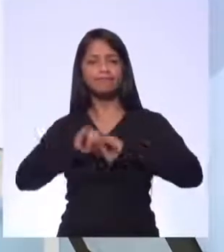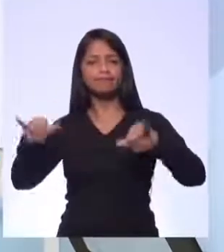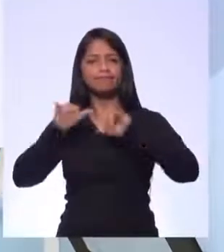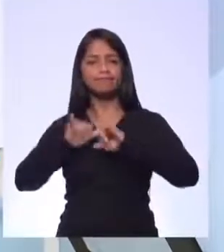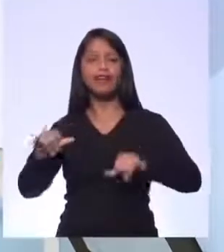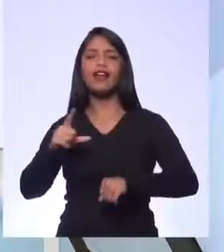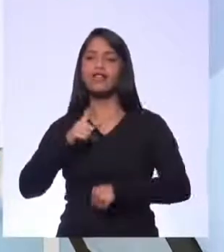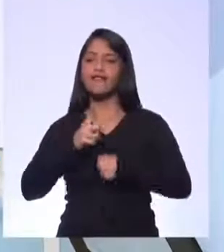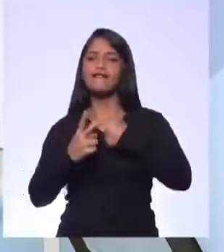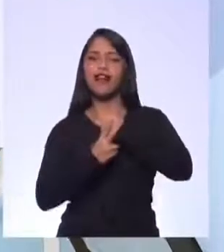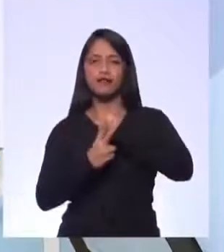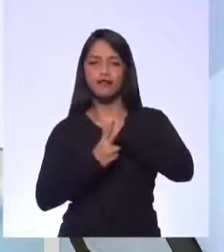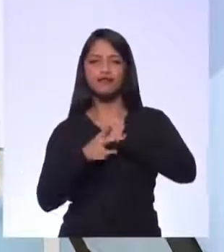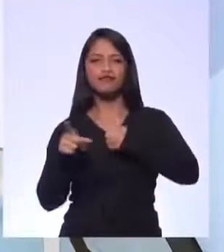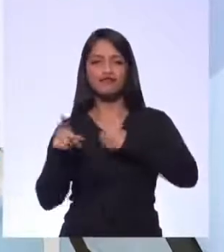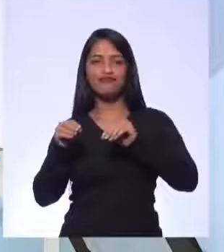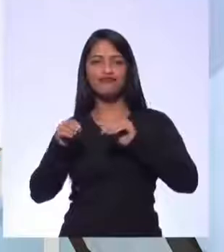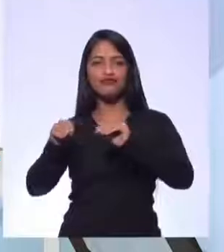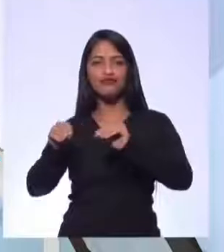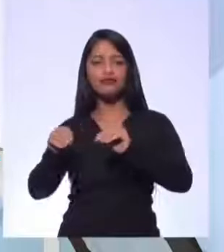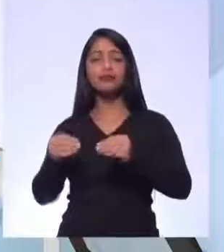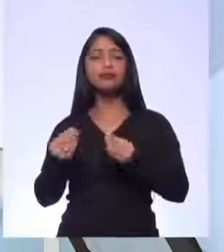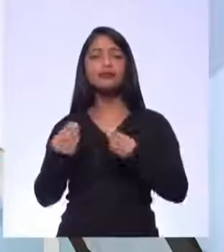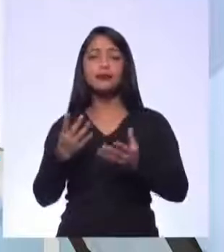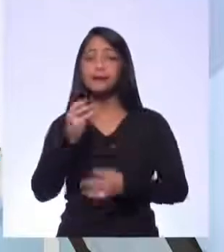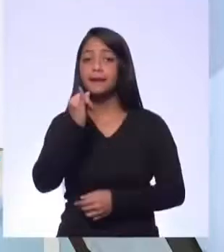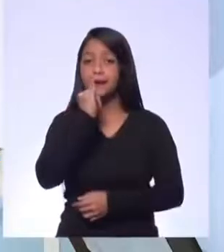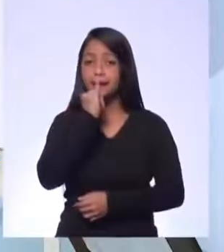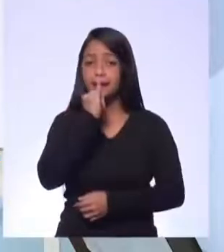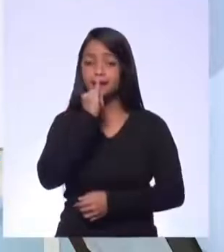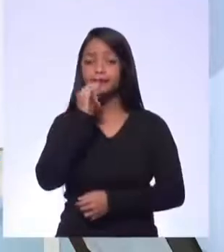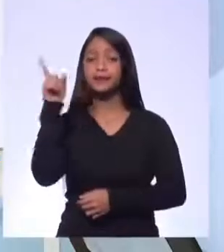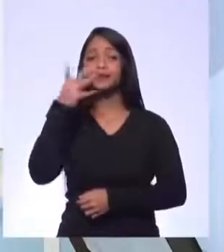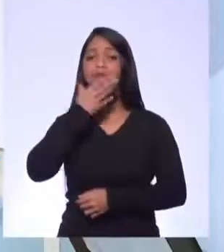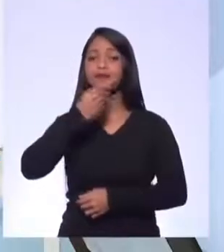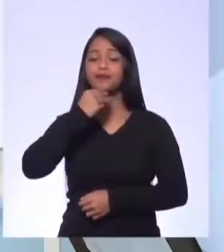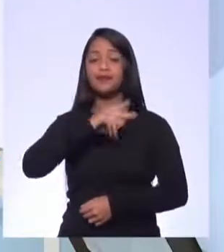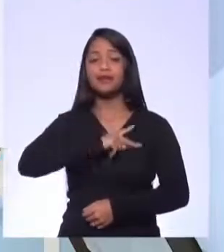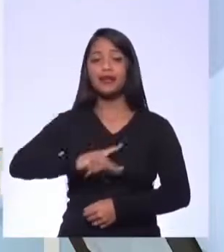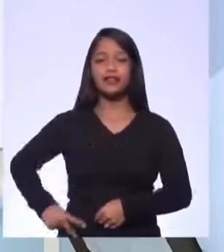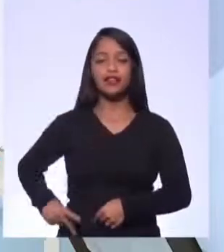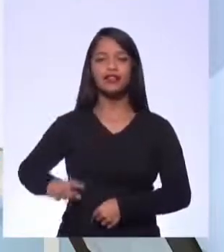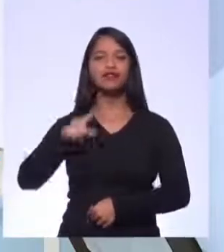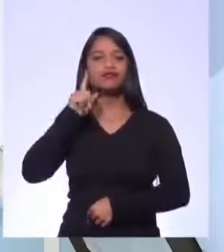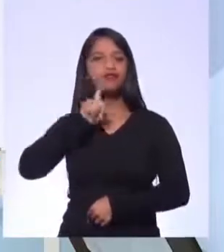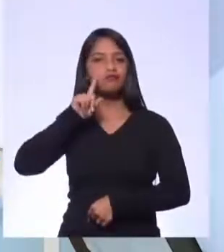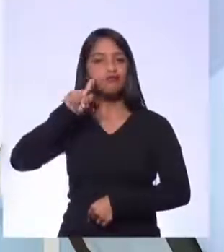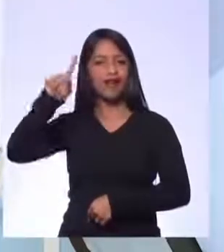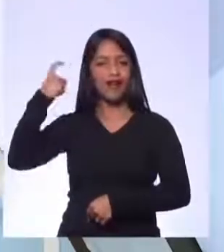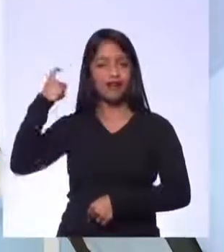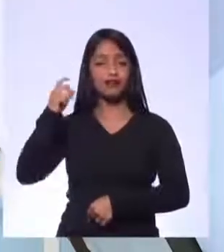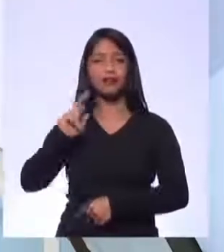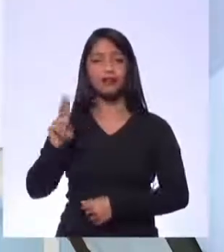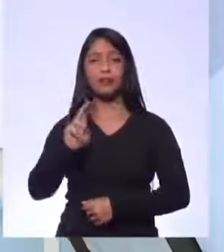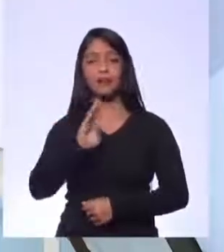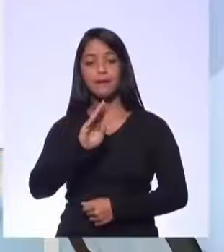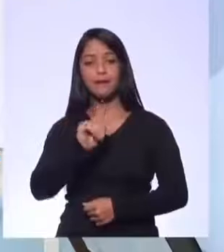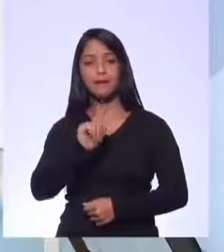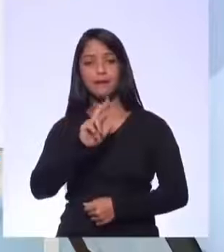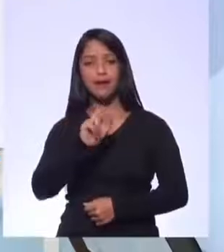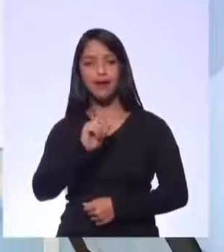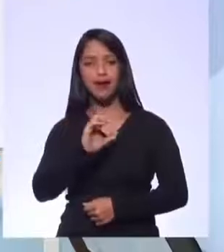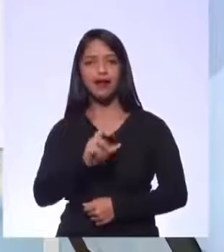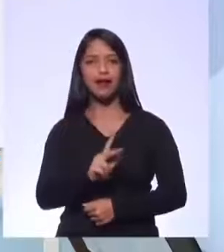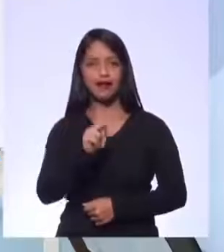verbo modal para expressar. Por exemplo, o Barack Obama, na reeleição dele, ele usou esse